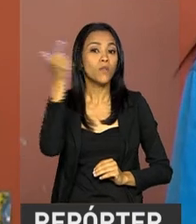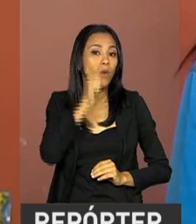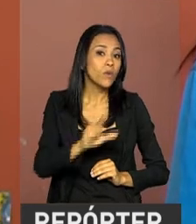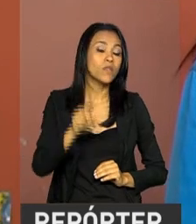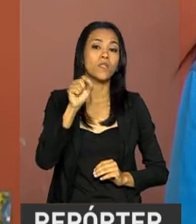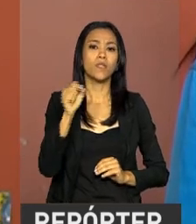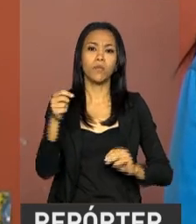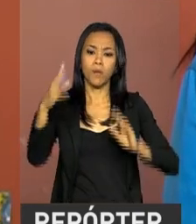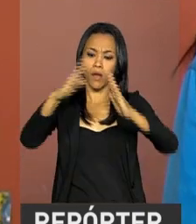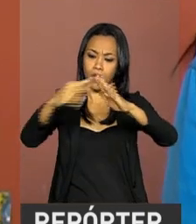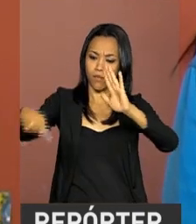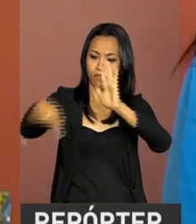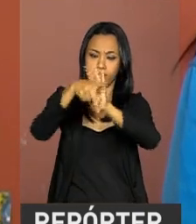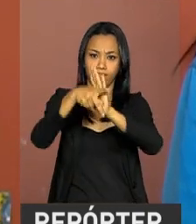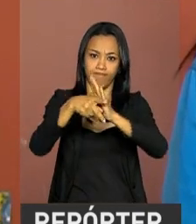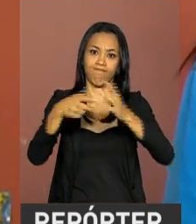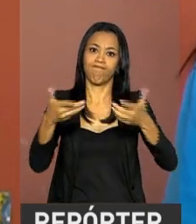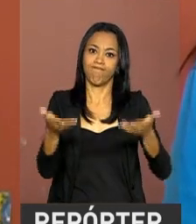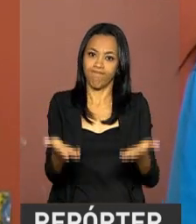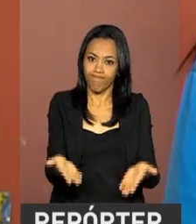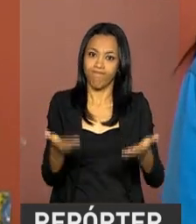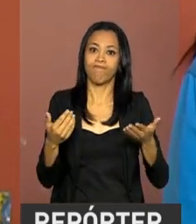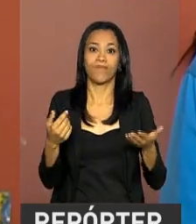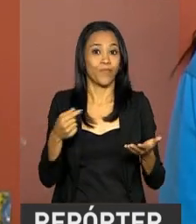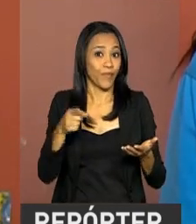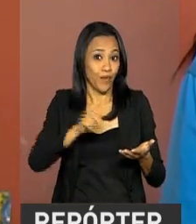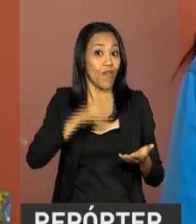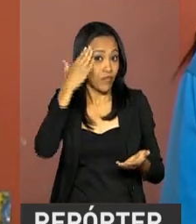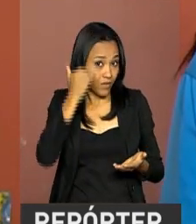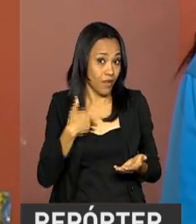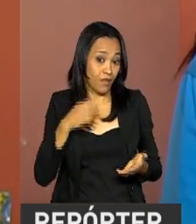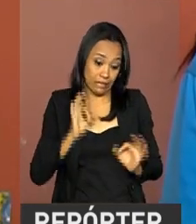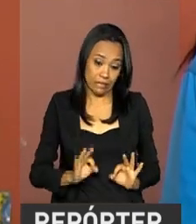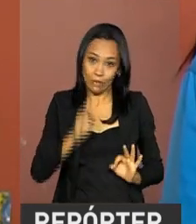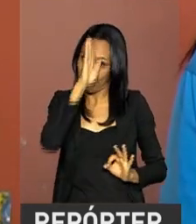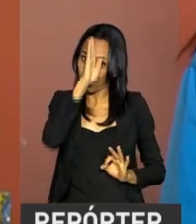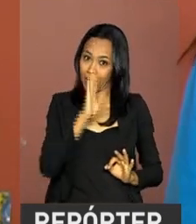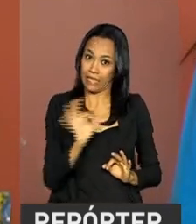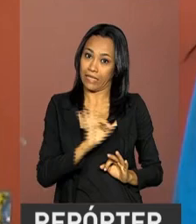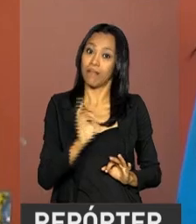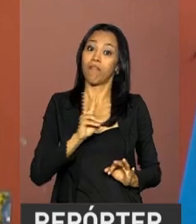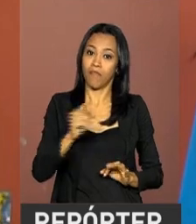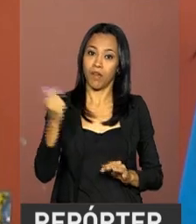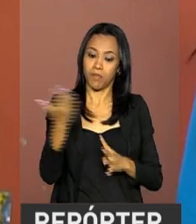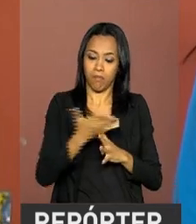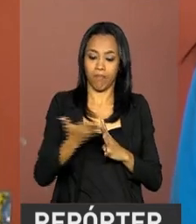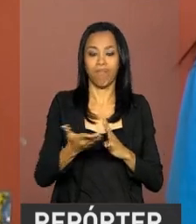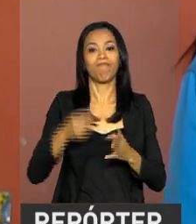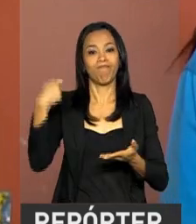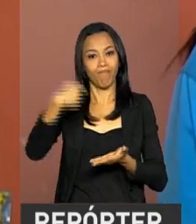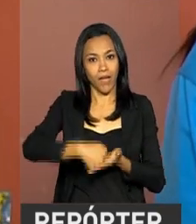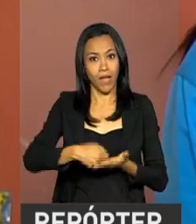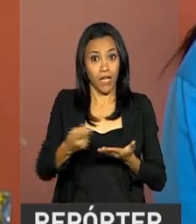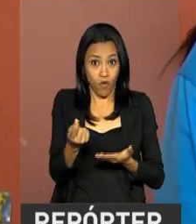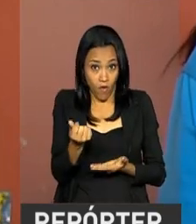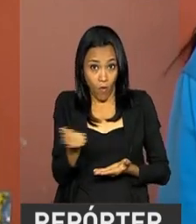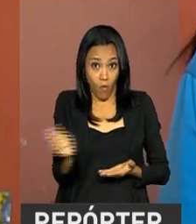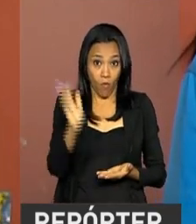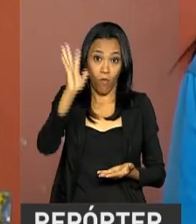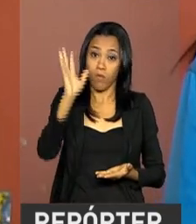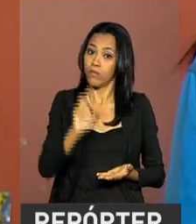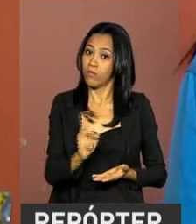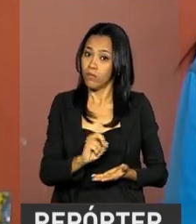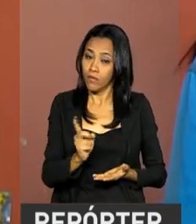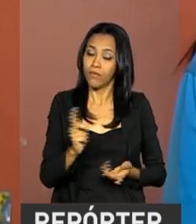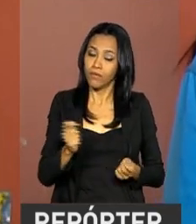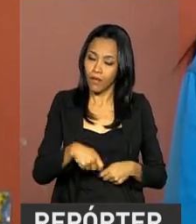nosso próprio lar, né? Tá certo que não é de graça, nós vamos pagar. E também o valor não é absurdo, assim,